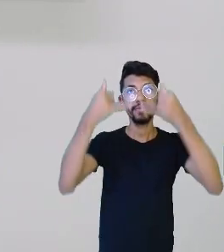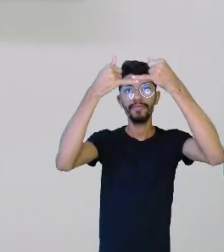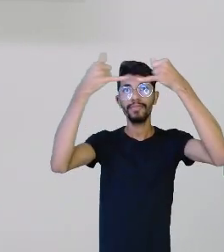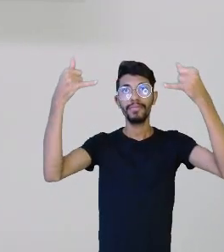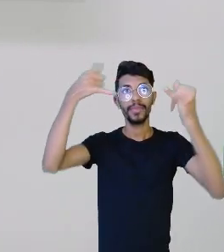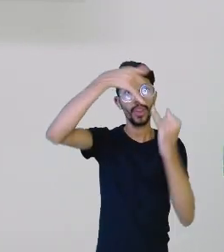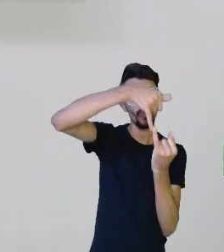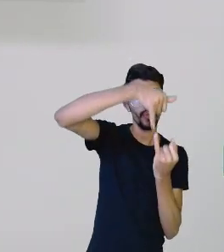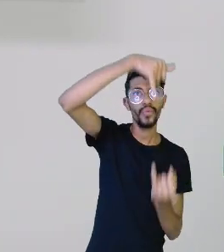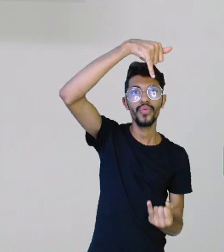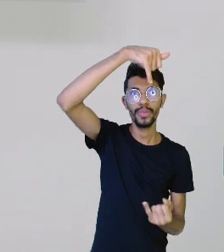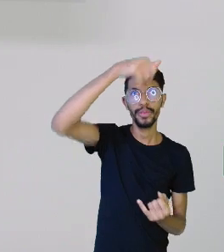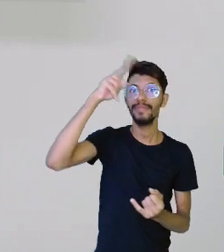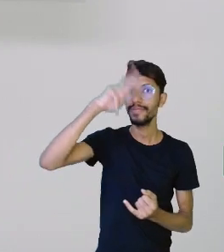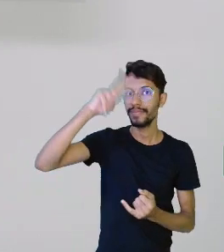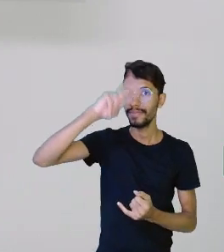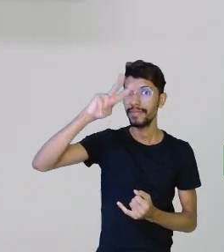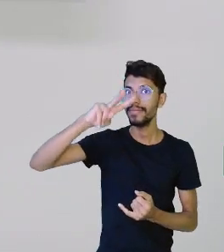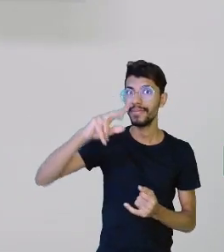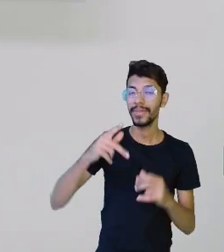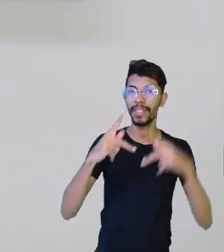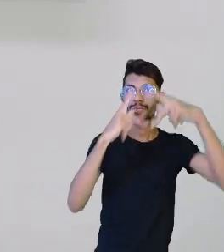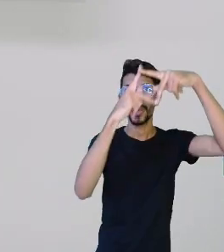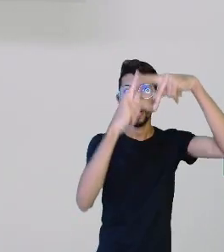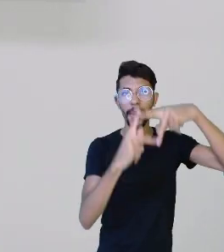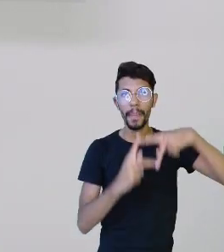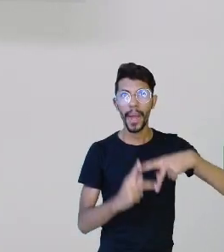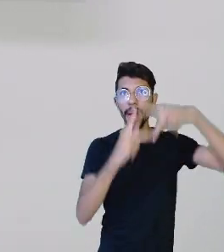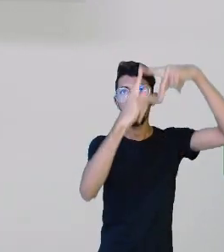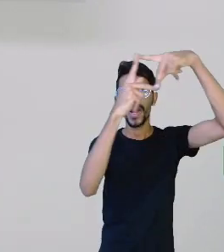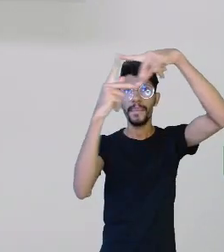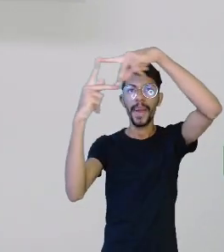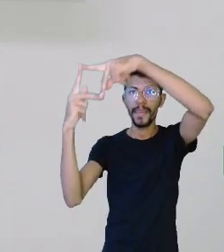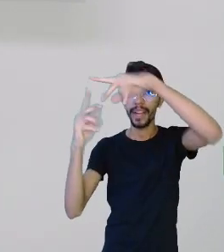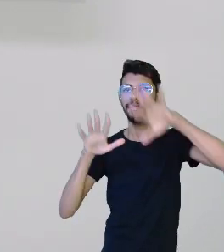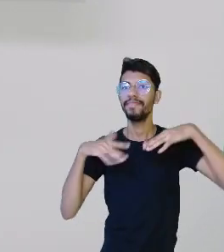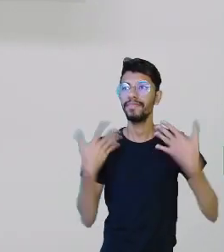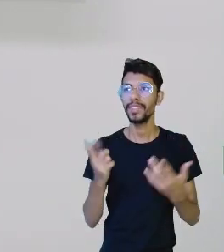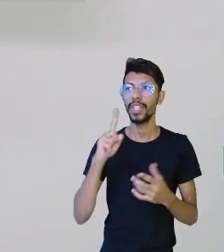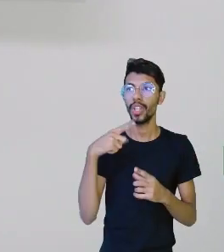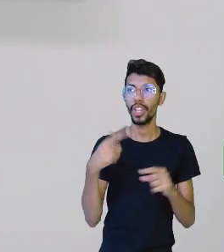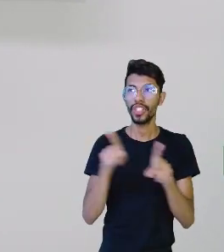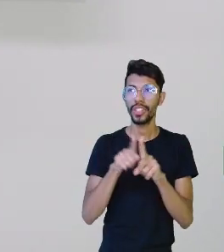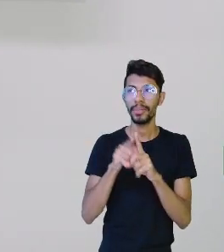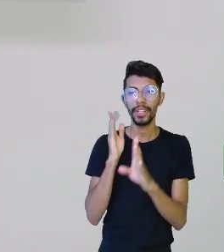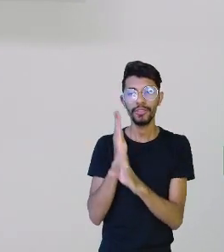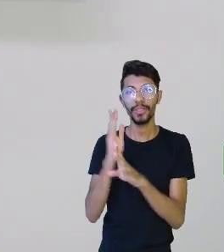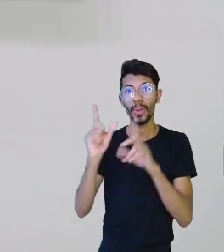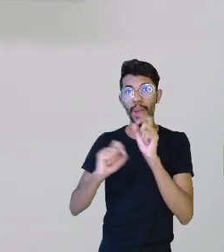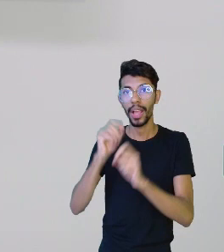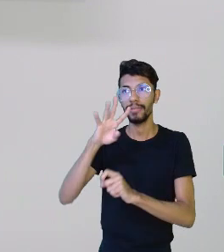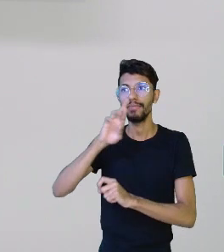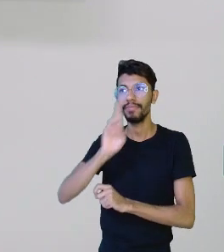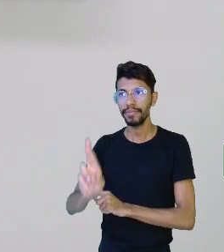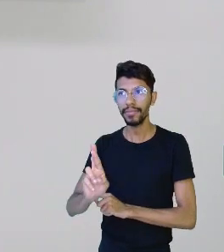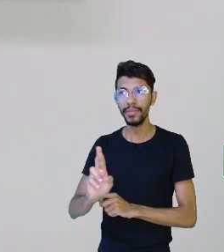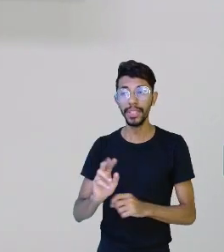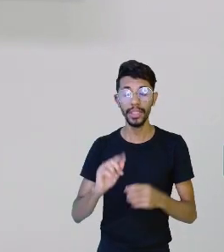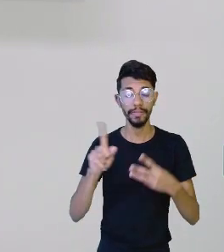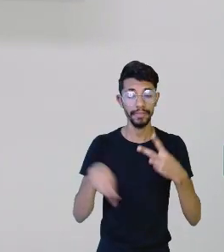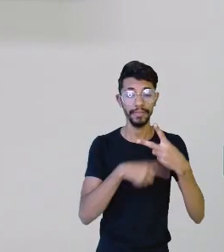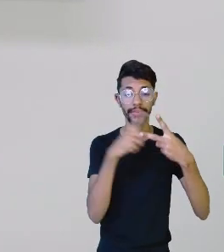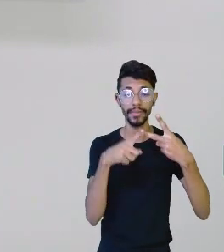cerâmicas na coluna e achamos também o resultado. Vimos também a proporcionalidade, quando vimos